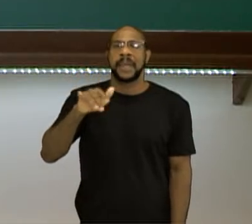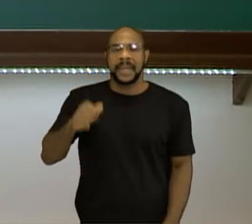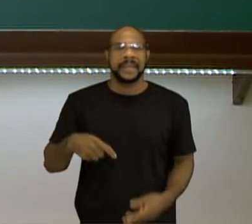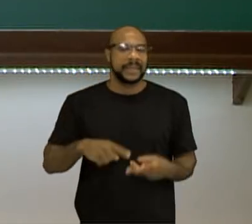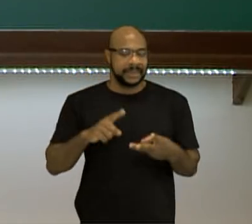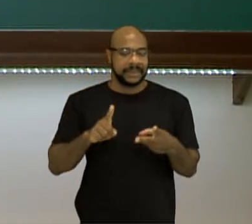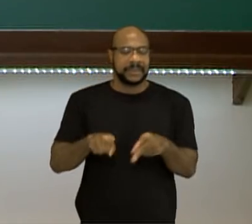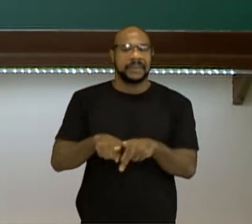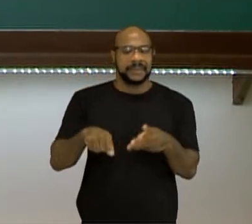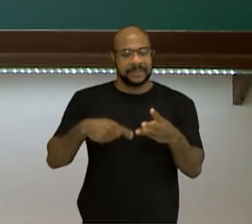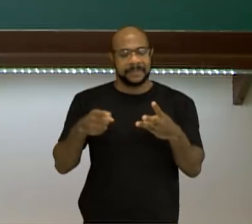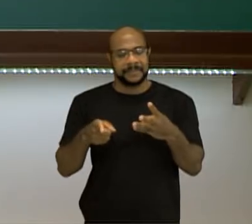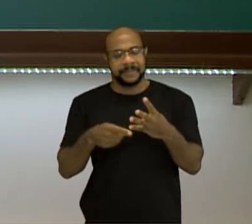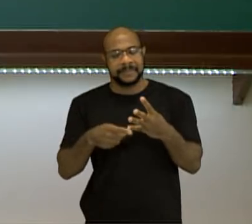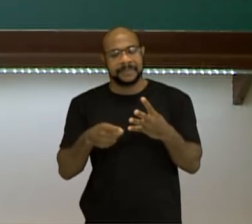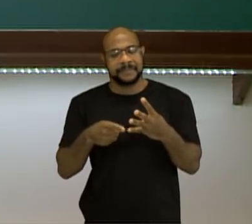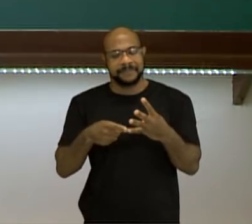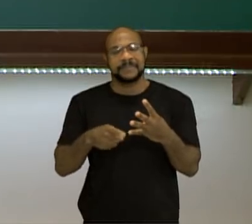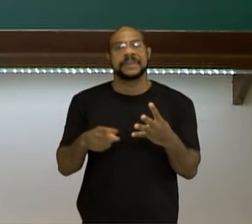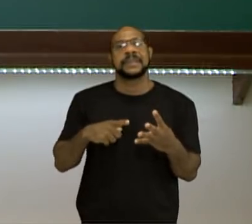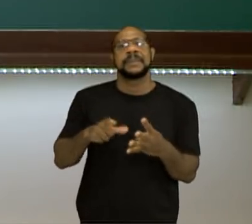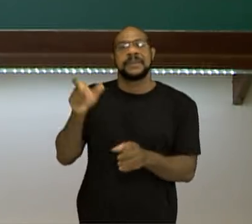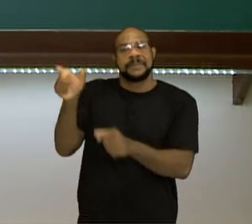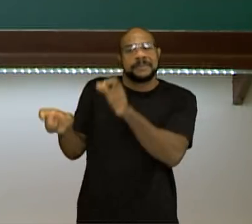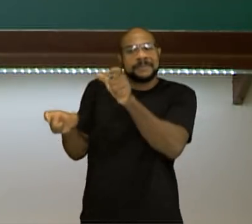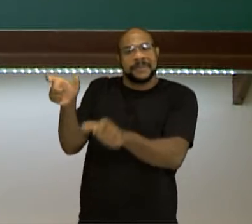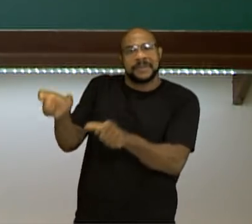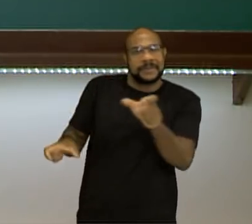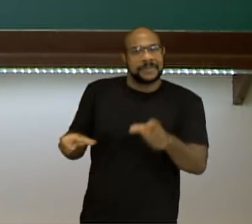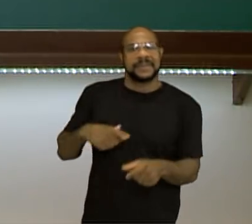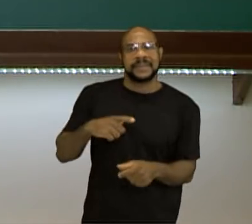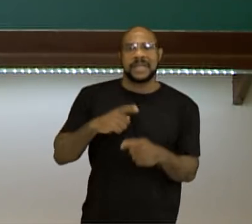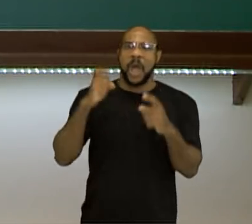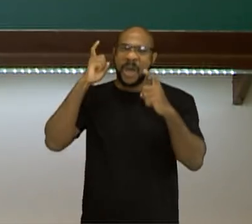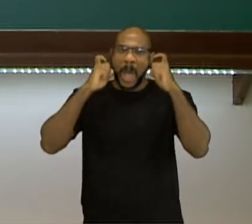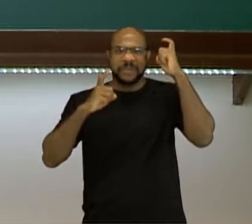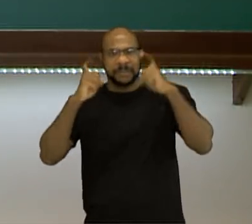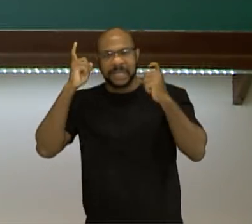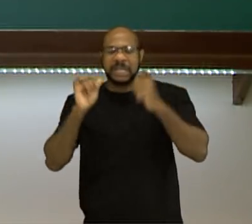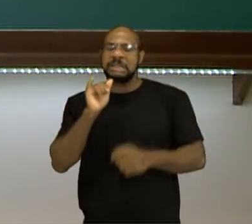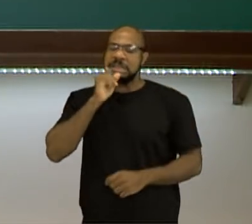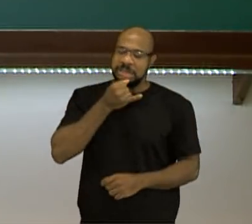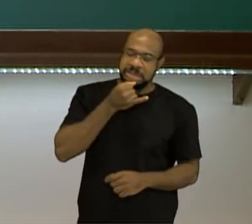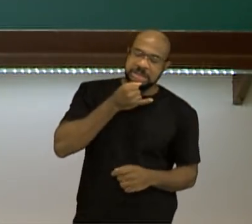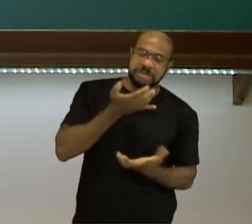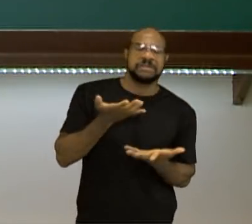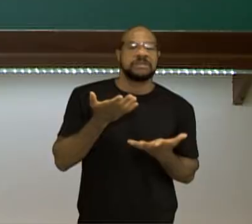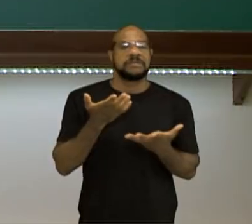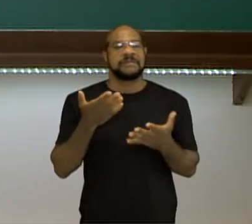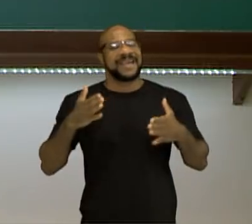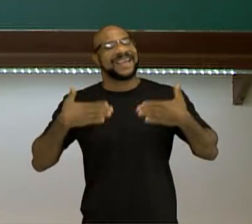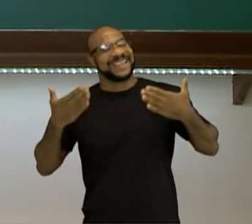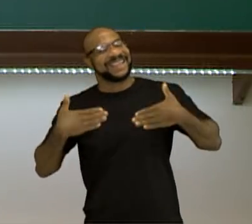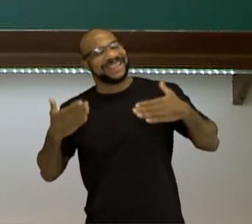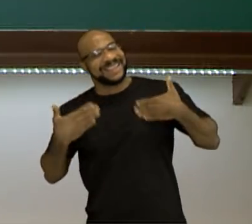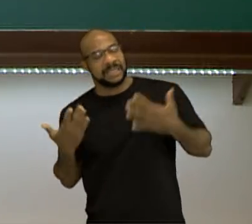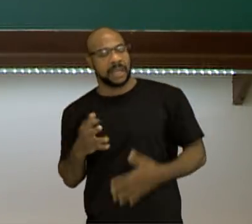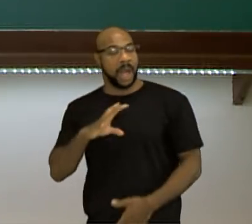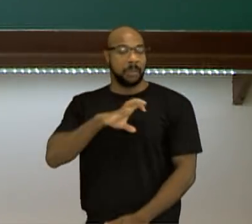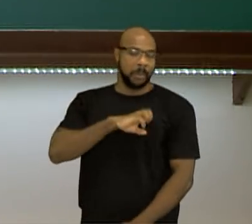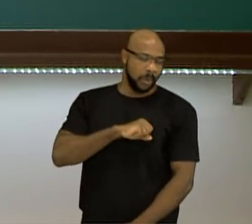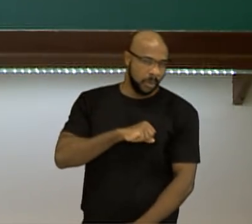ter expressões faciais, né? Triste, tristeza, alegria,